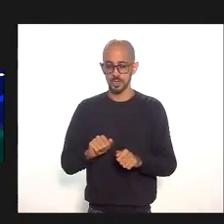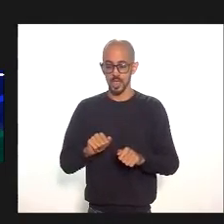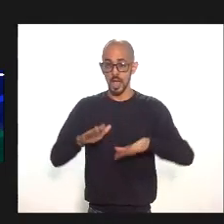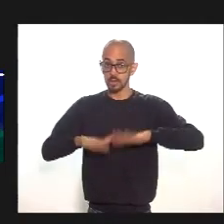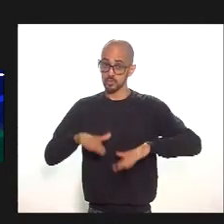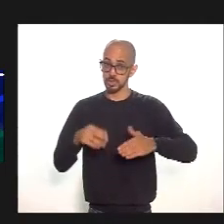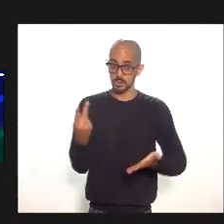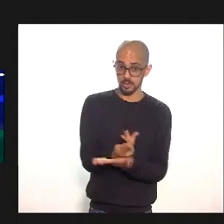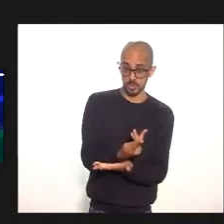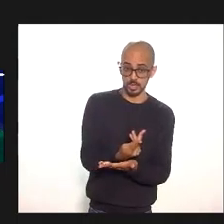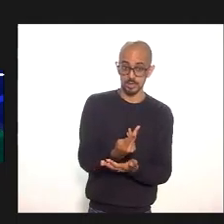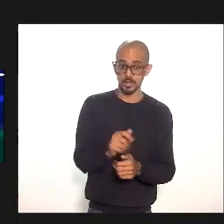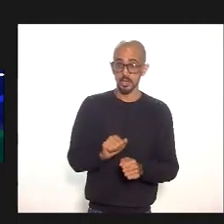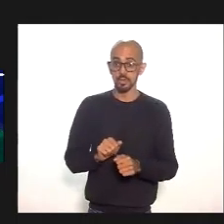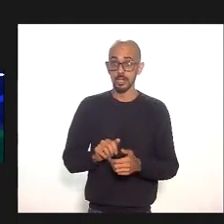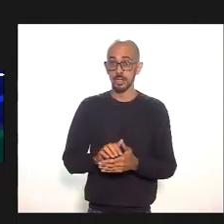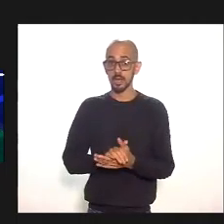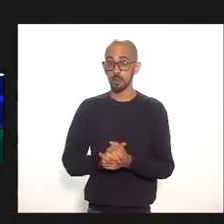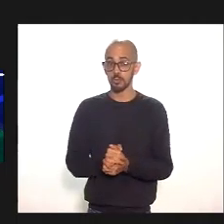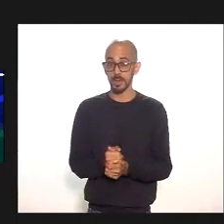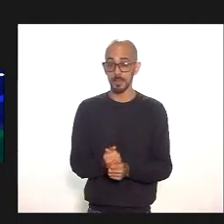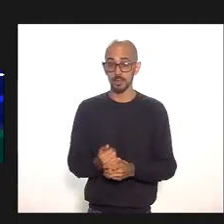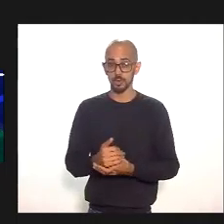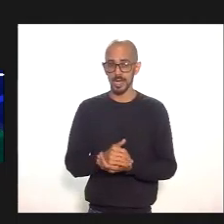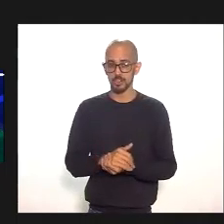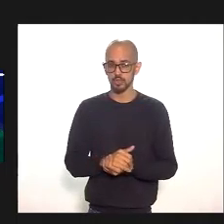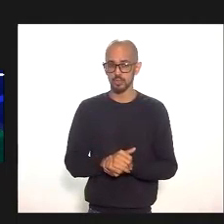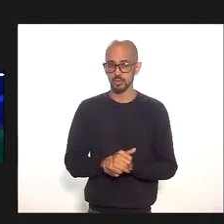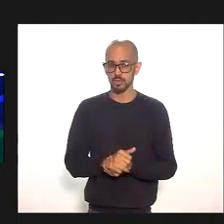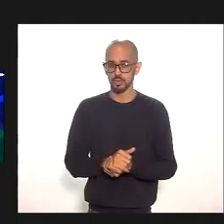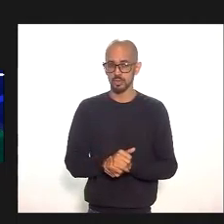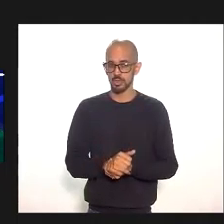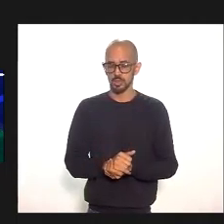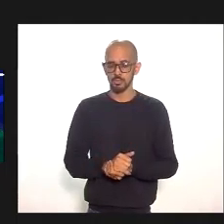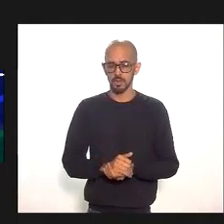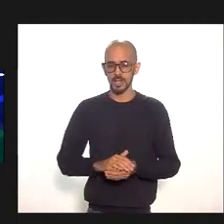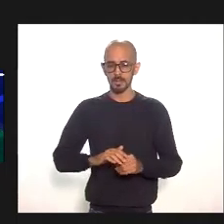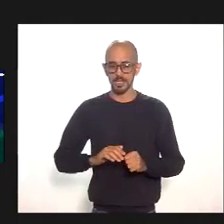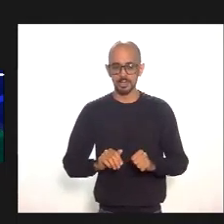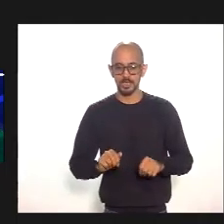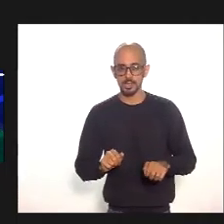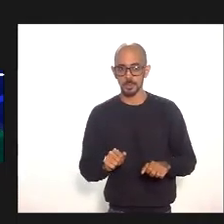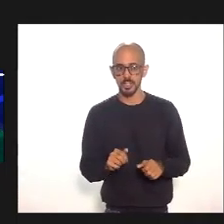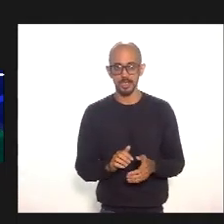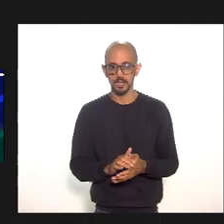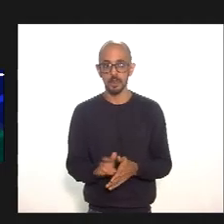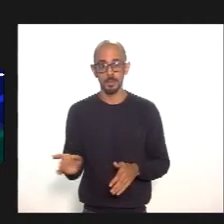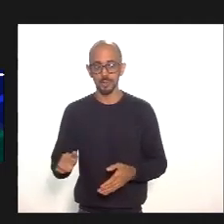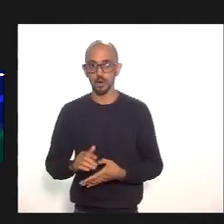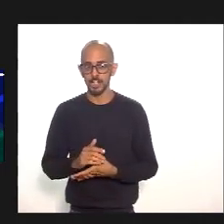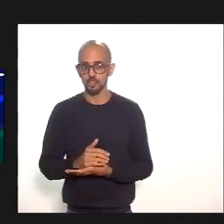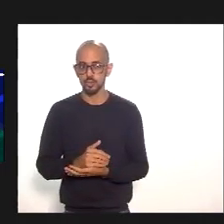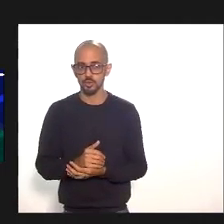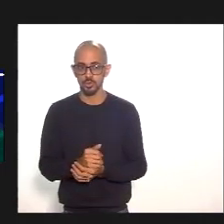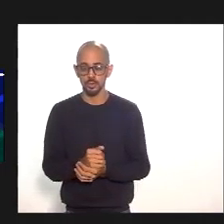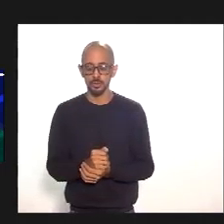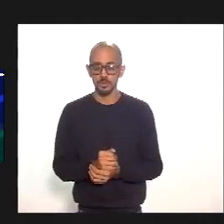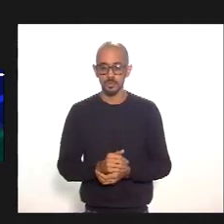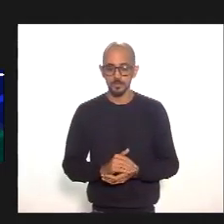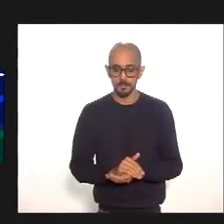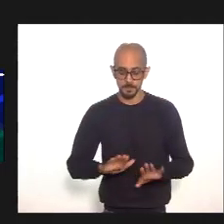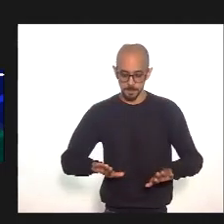vezes, o que é legal, o pedido de baixa indiligência, o voto pela baixa indiligência, é legal, é amparado no regimento da casa,